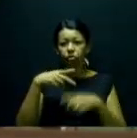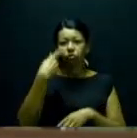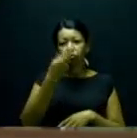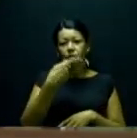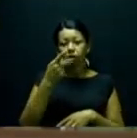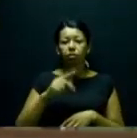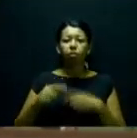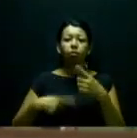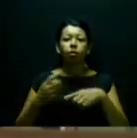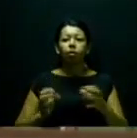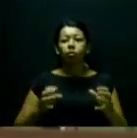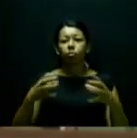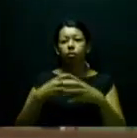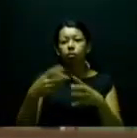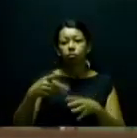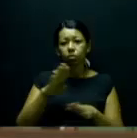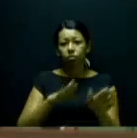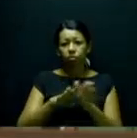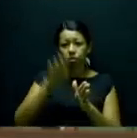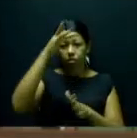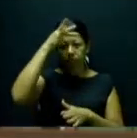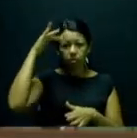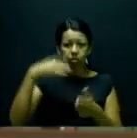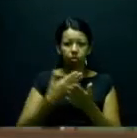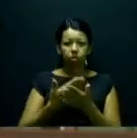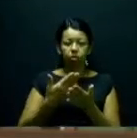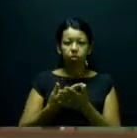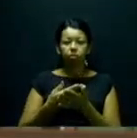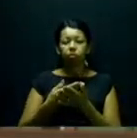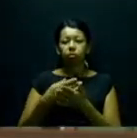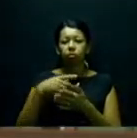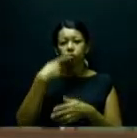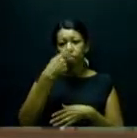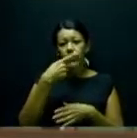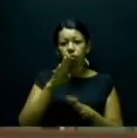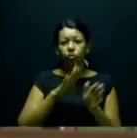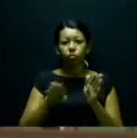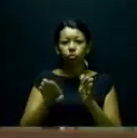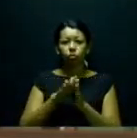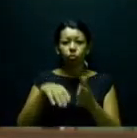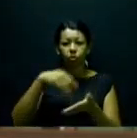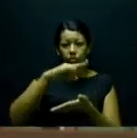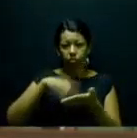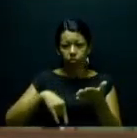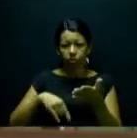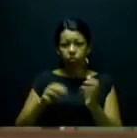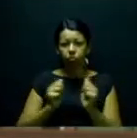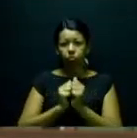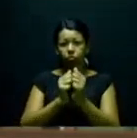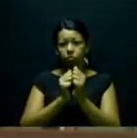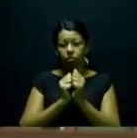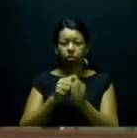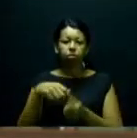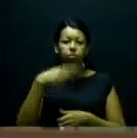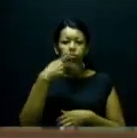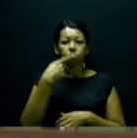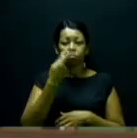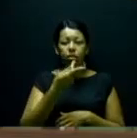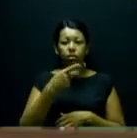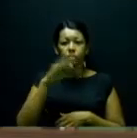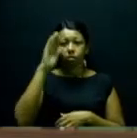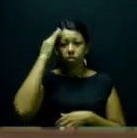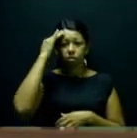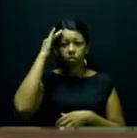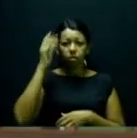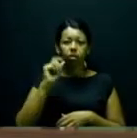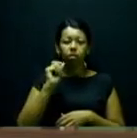comissão, por todos os seus membros, analisou os depoimentos e toda a documentação juntada aos presentes autos. Relatou o que entendeu por